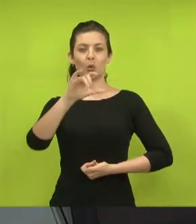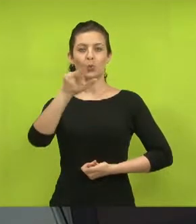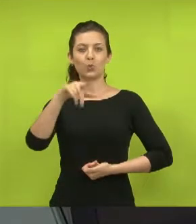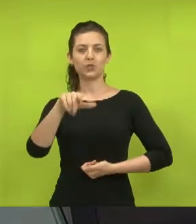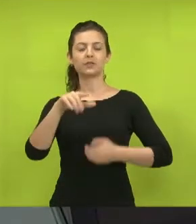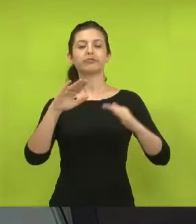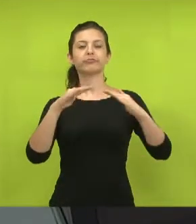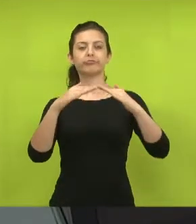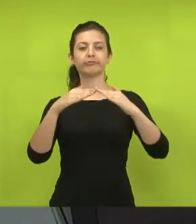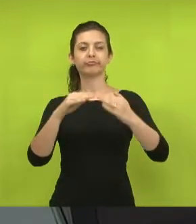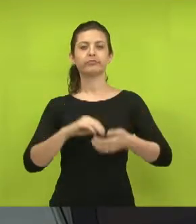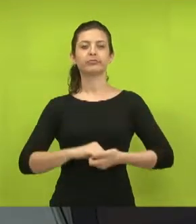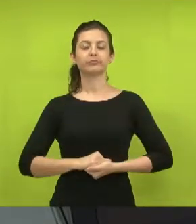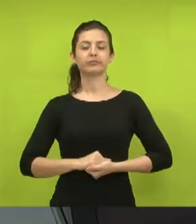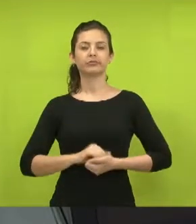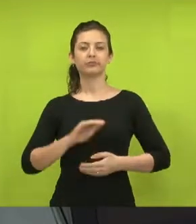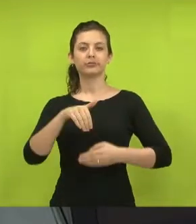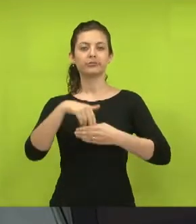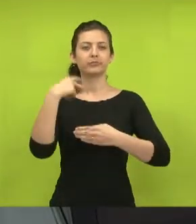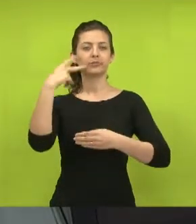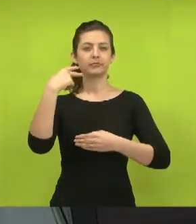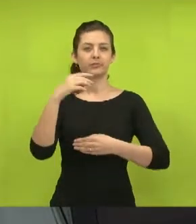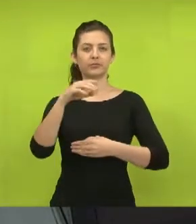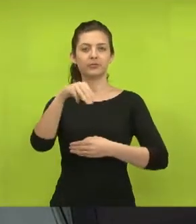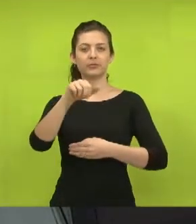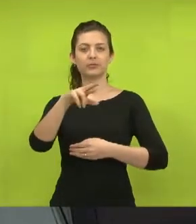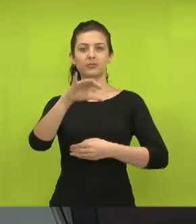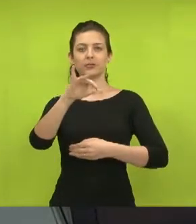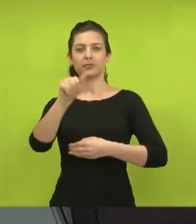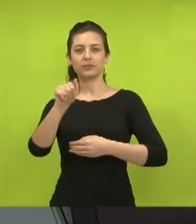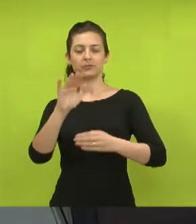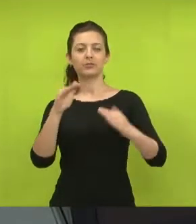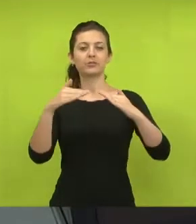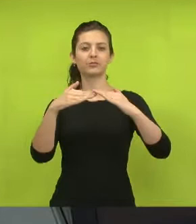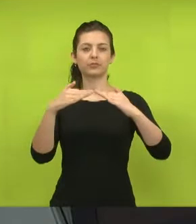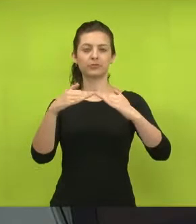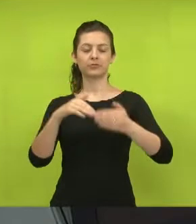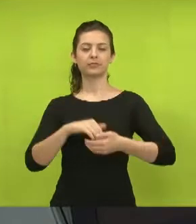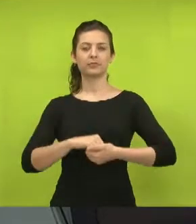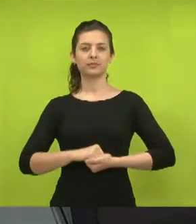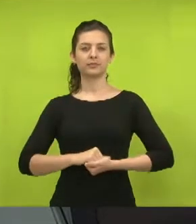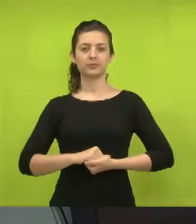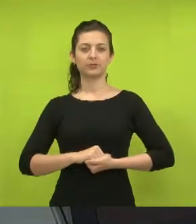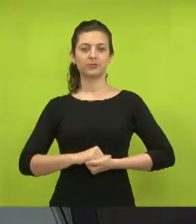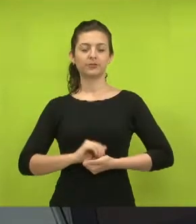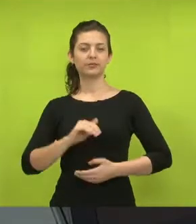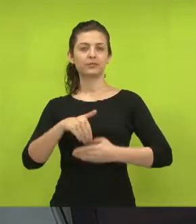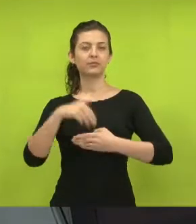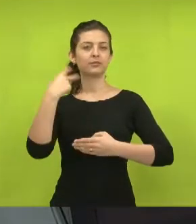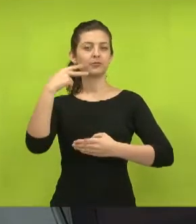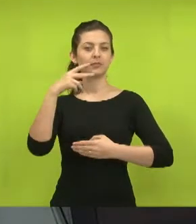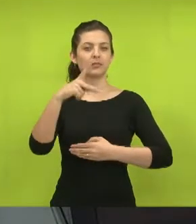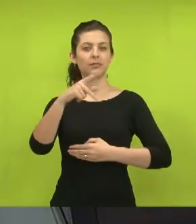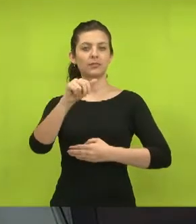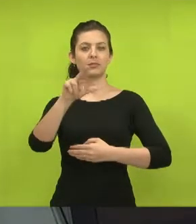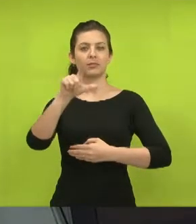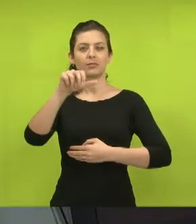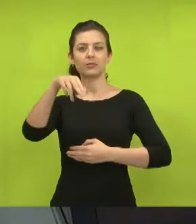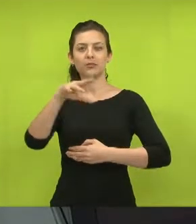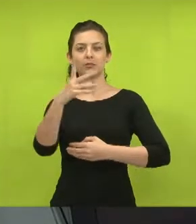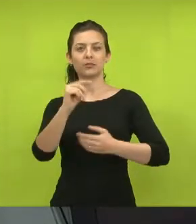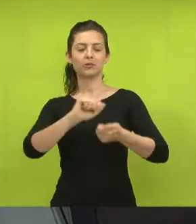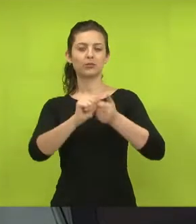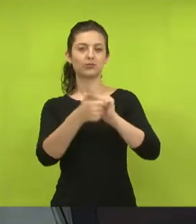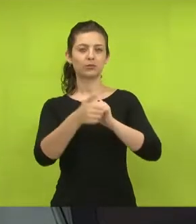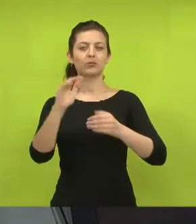Flávio? Favorável. Como vota a vereadora doutora Márcia? Favorável. Como vota o vereador Paulinho do Esporte?